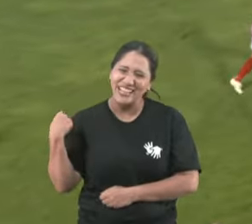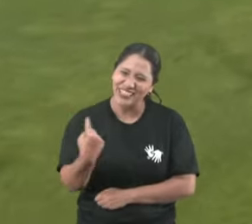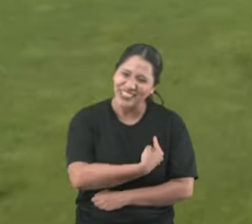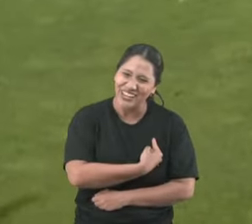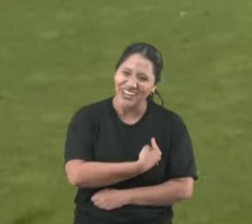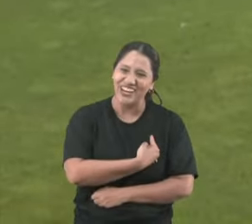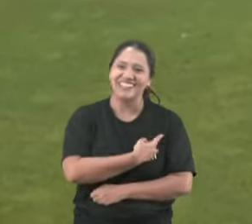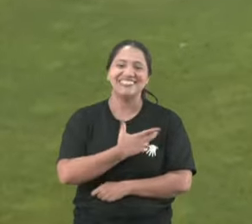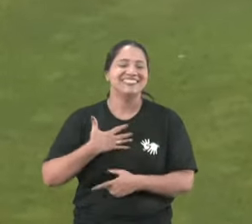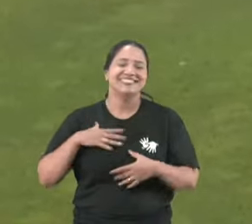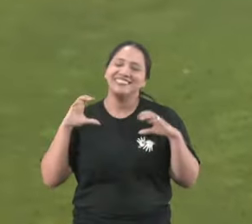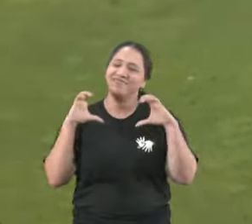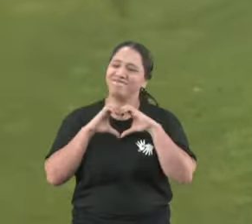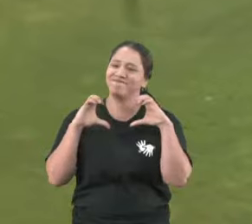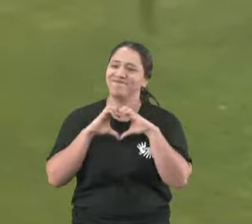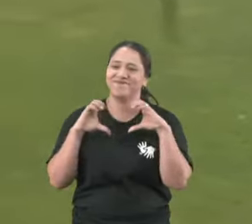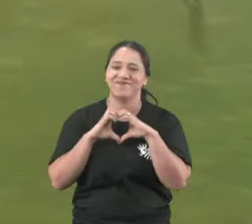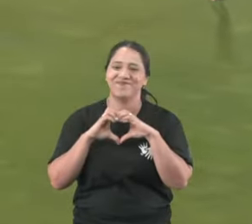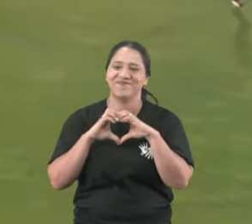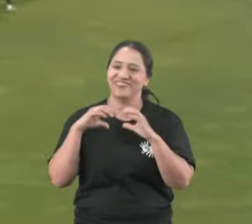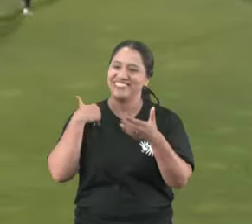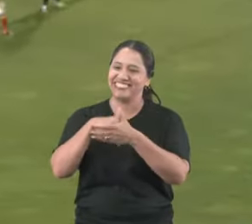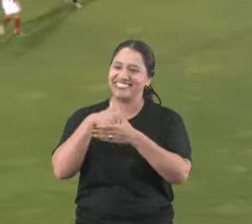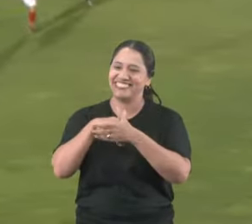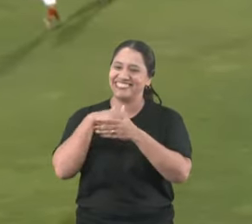nós, amantes do futebol.